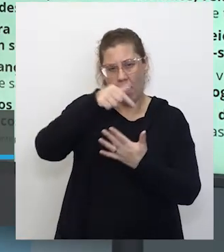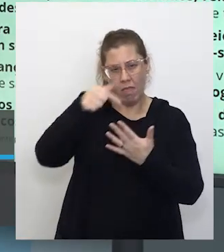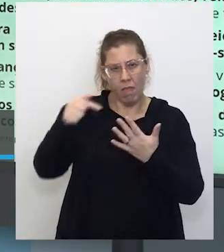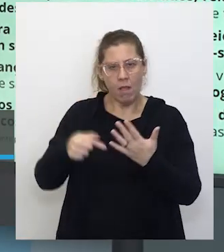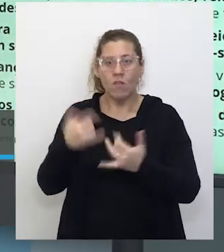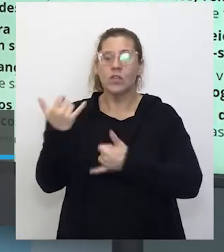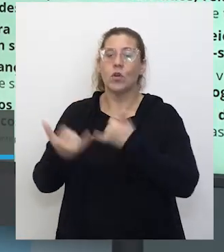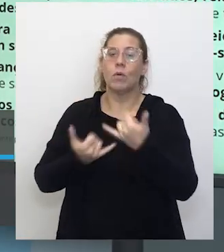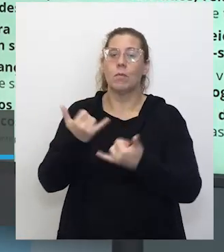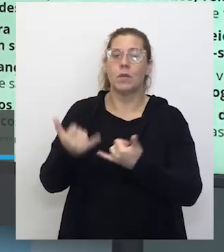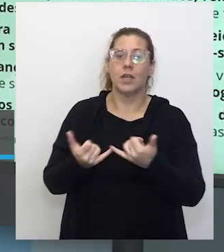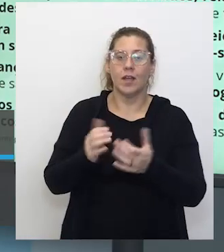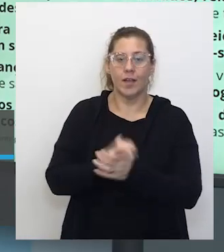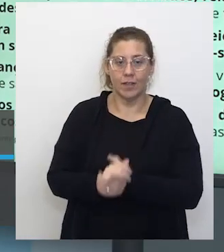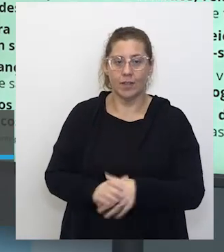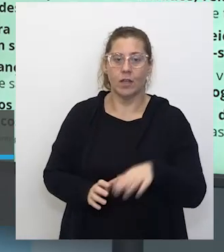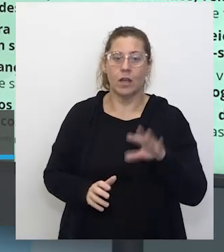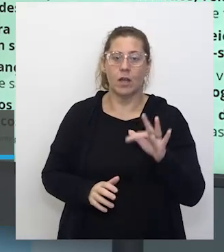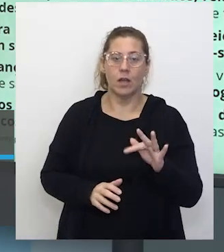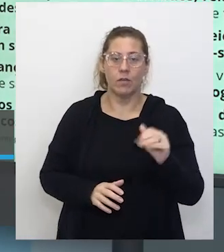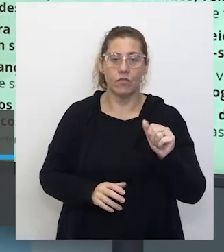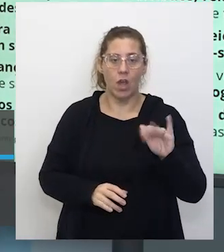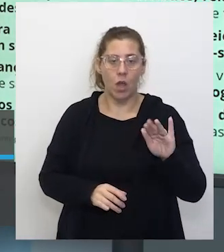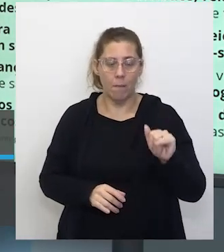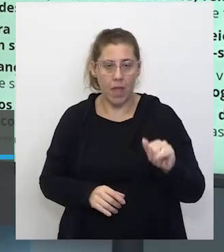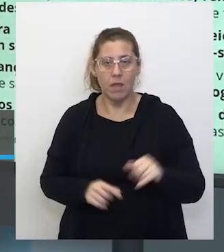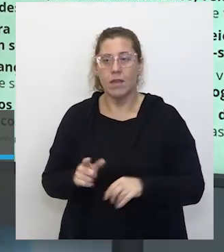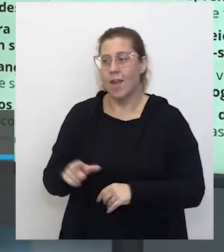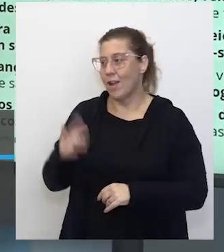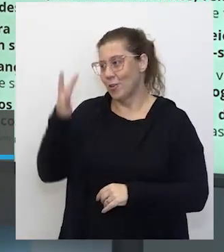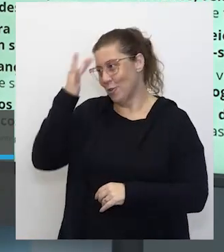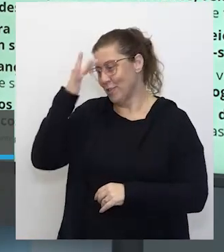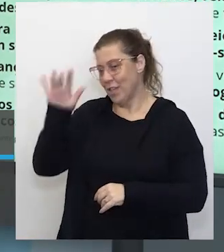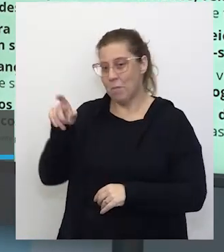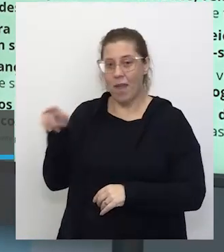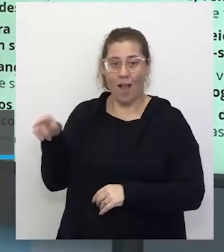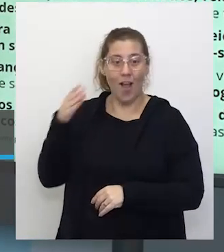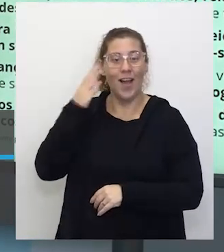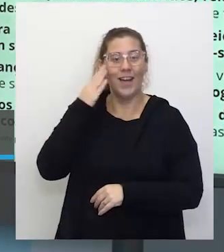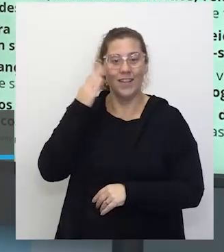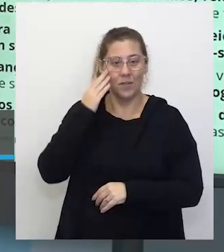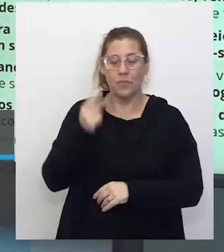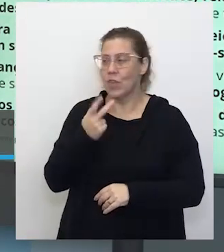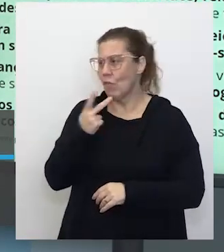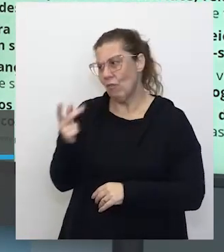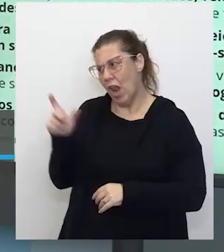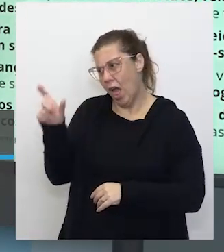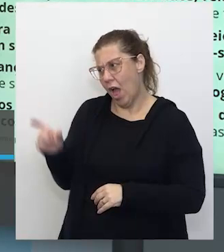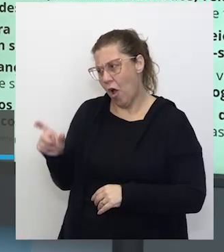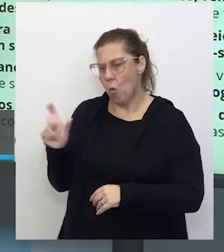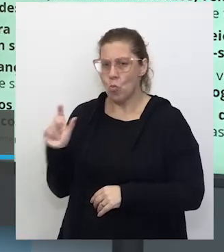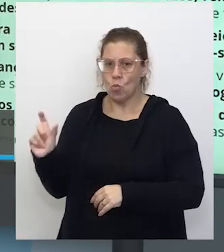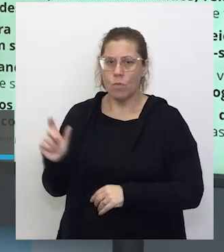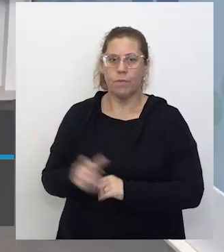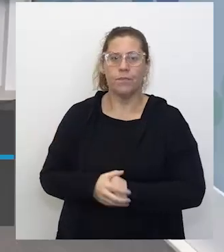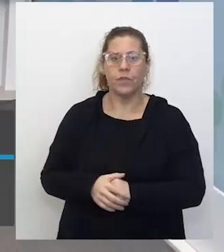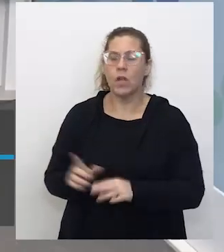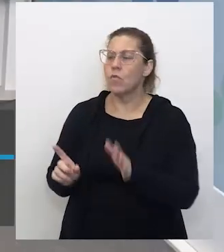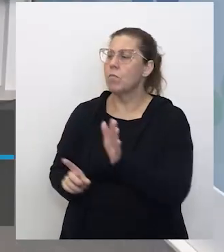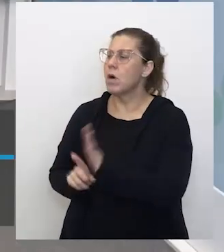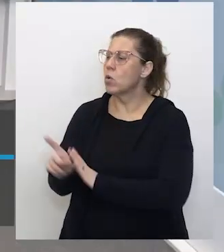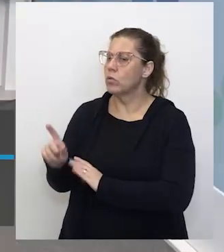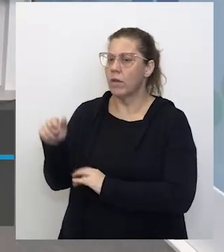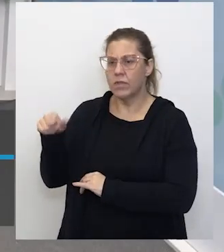uma brincadeira com a Fabi, não foi combinado. E ela agora, né, eu vou falar uma coisa, um diálogo, eu vou perguntar se a